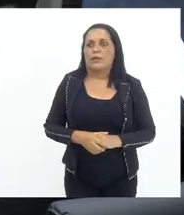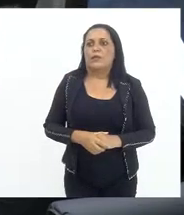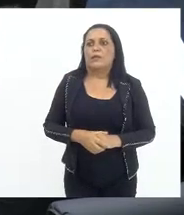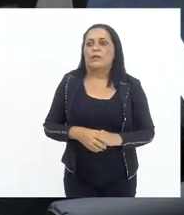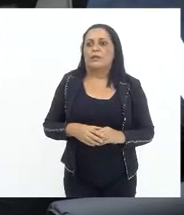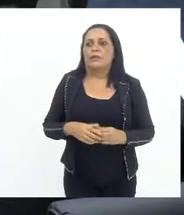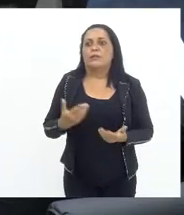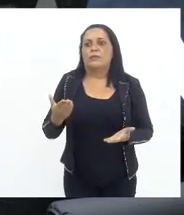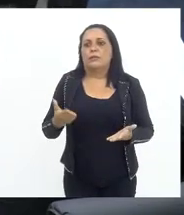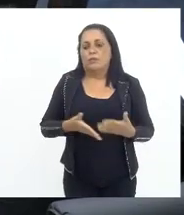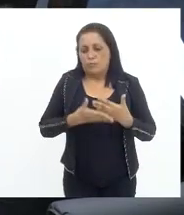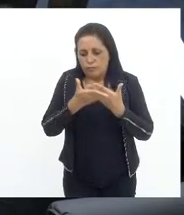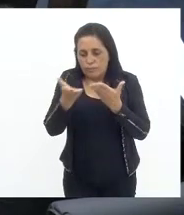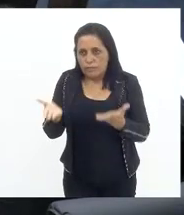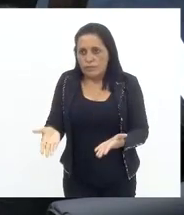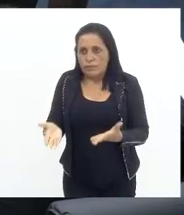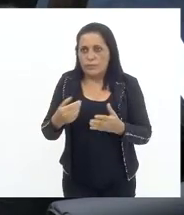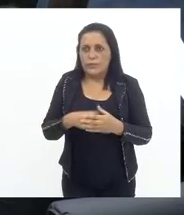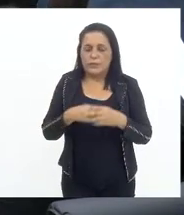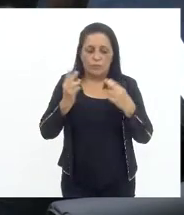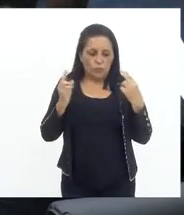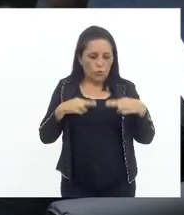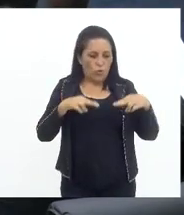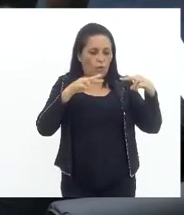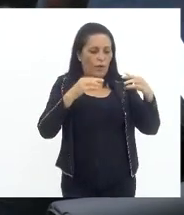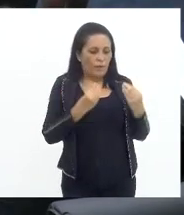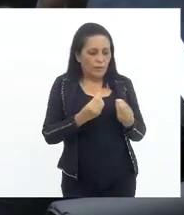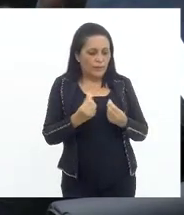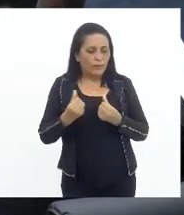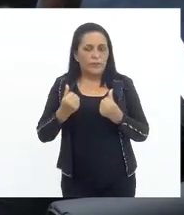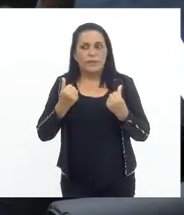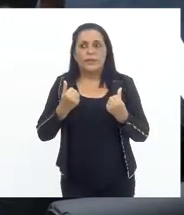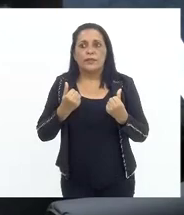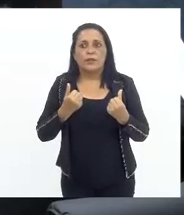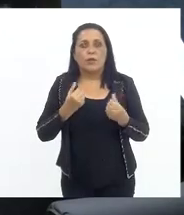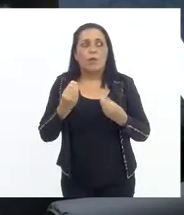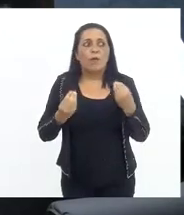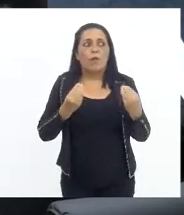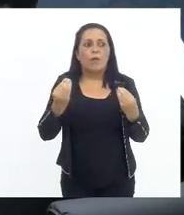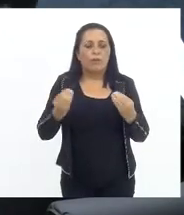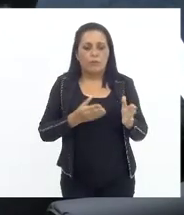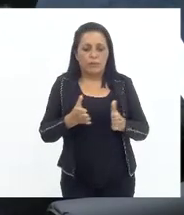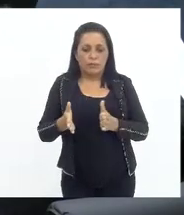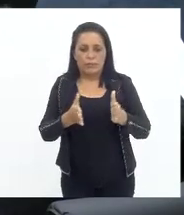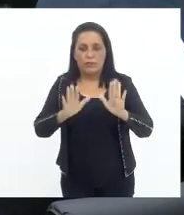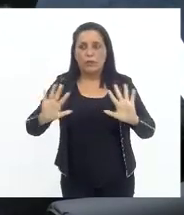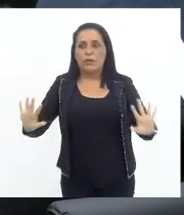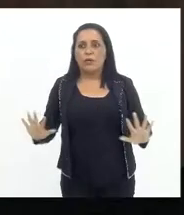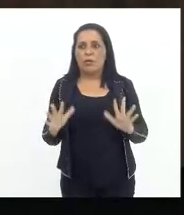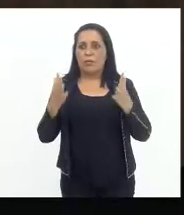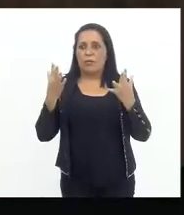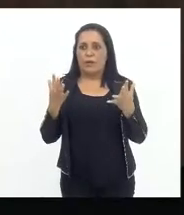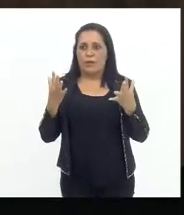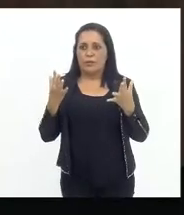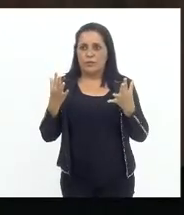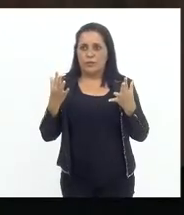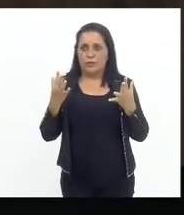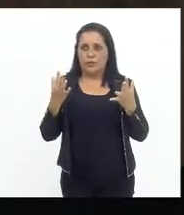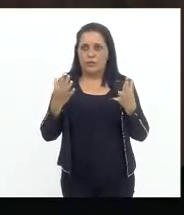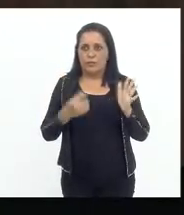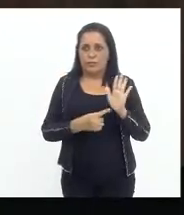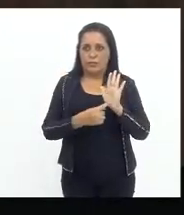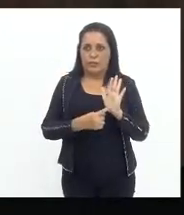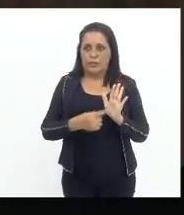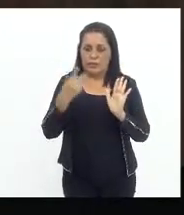Renata Souza, pelo olhar sensível de para onde devem caminhar, né, as homenagens prestadas aqui